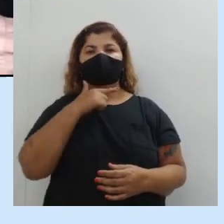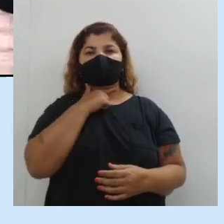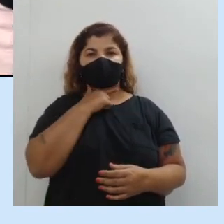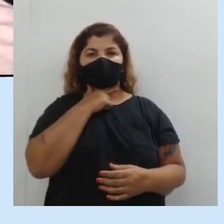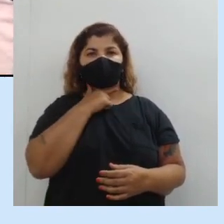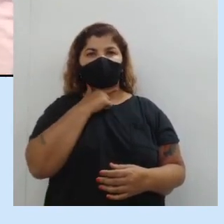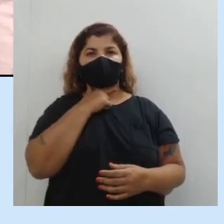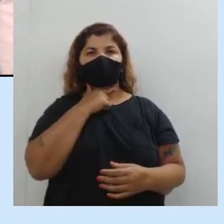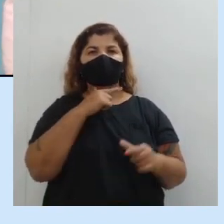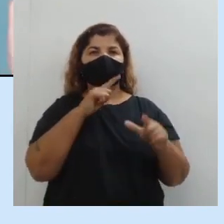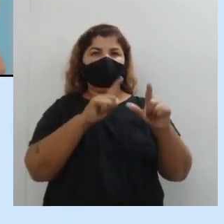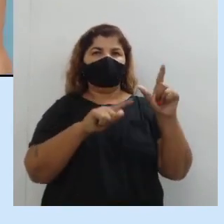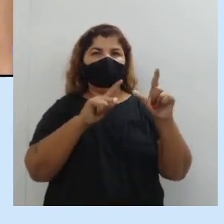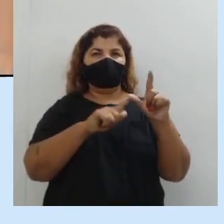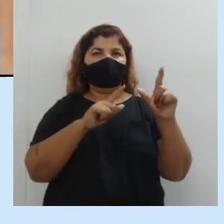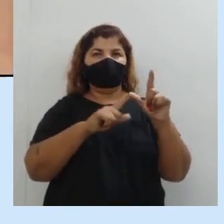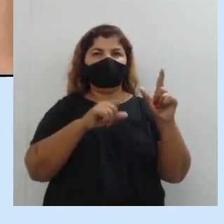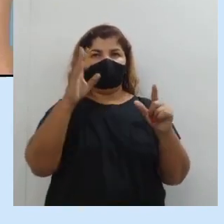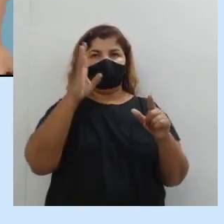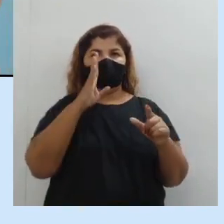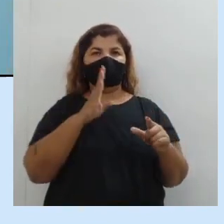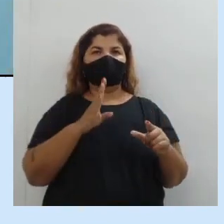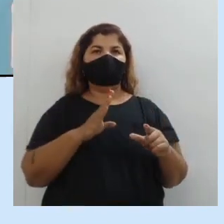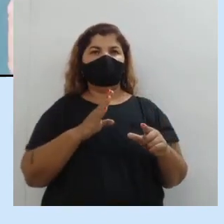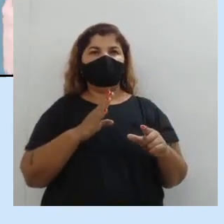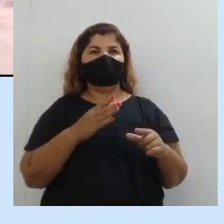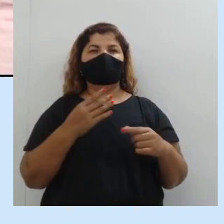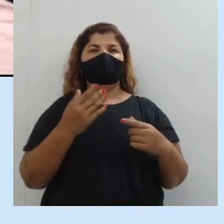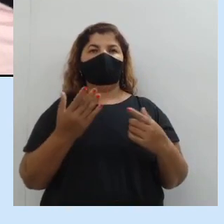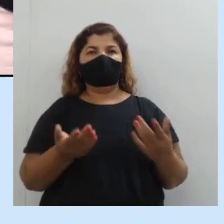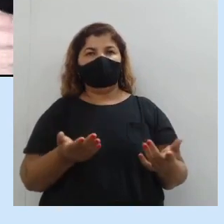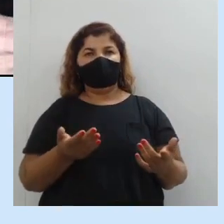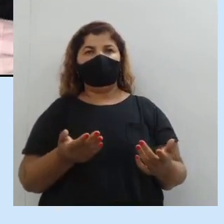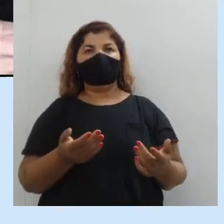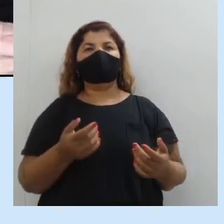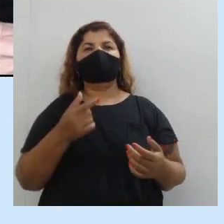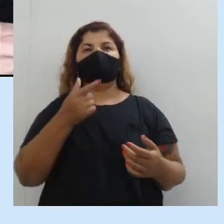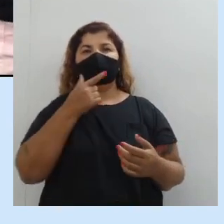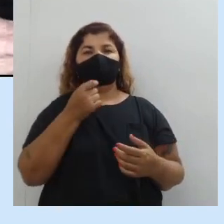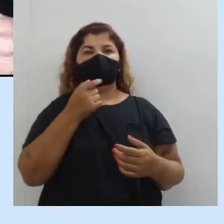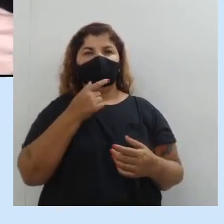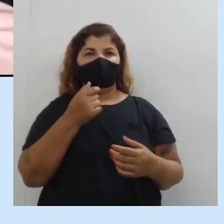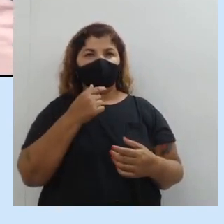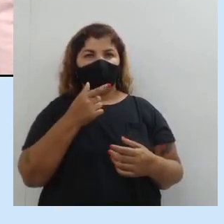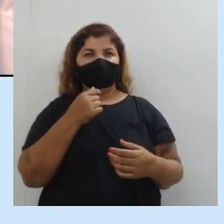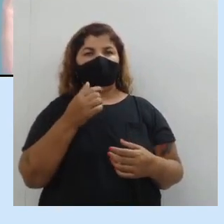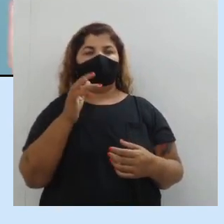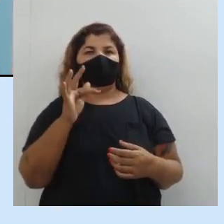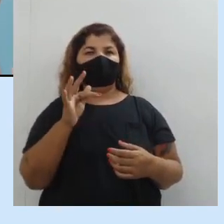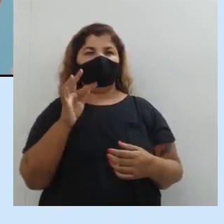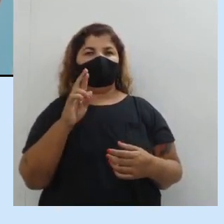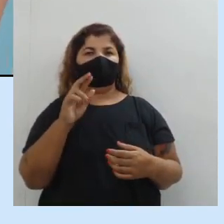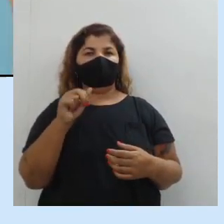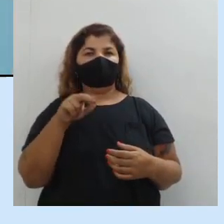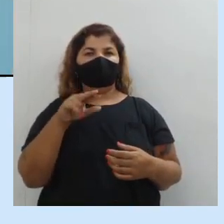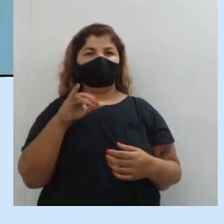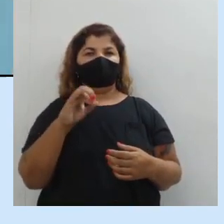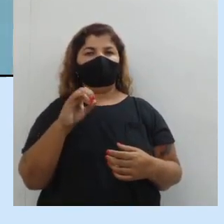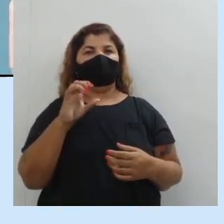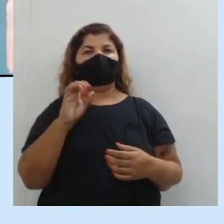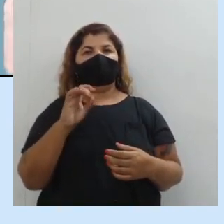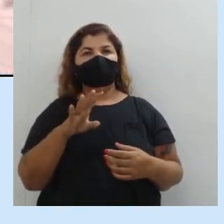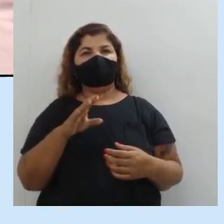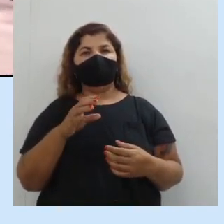Academia Brasileira de Letras, recebeu dela, segundo Francisco de Assis Barbosa, né, apenas uma